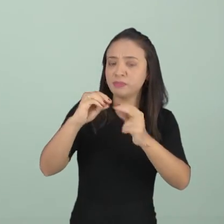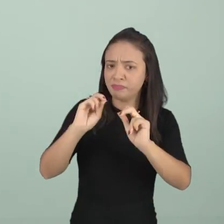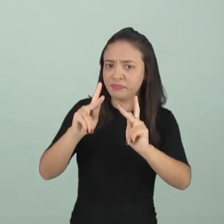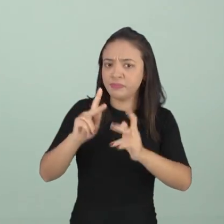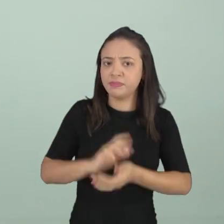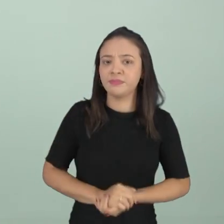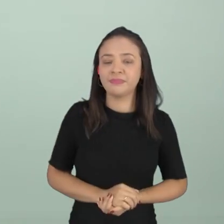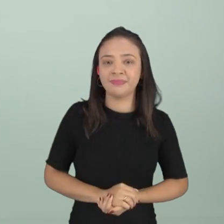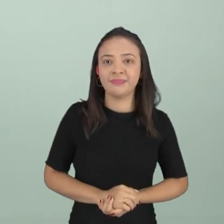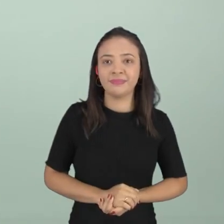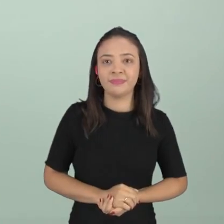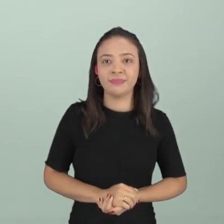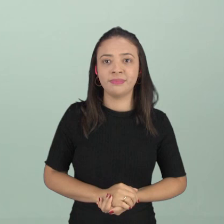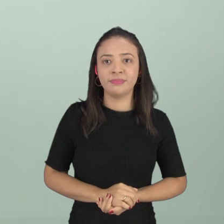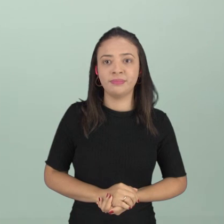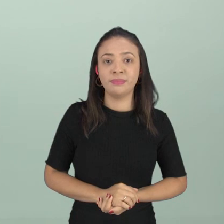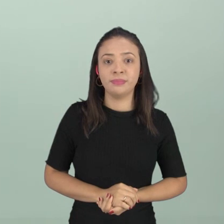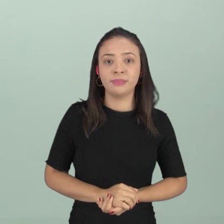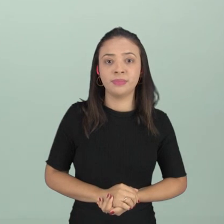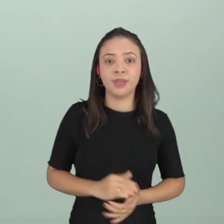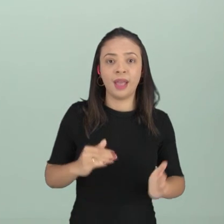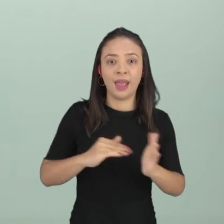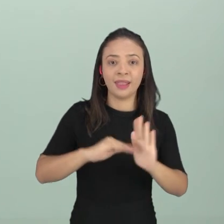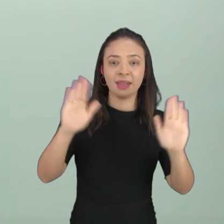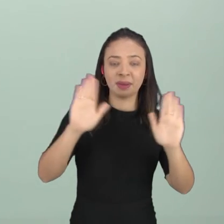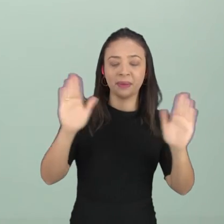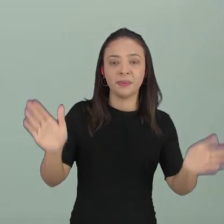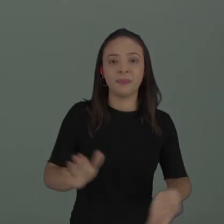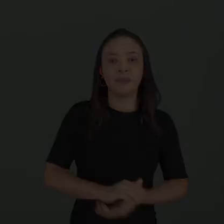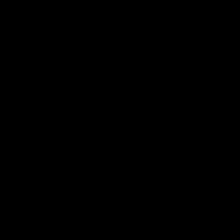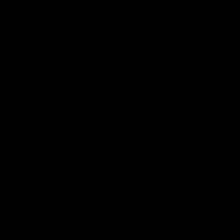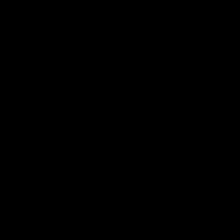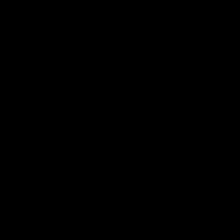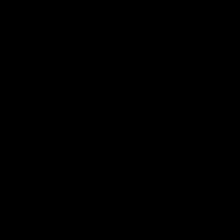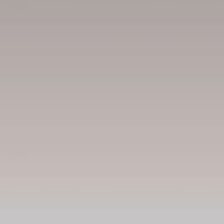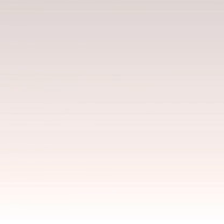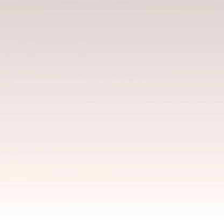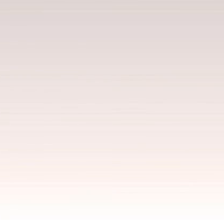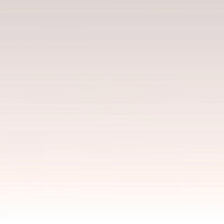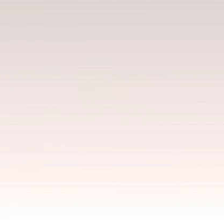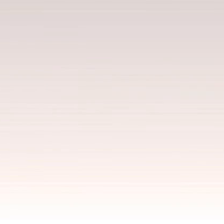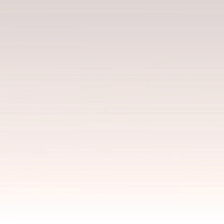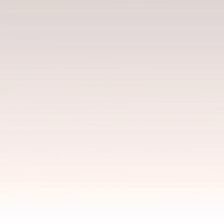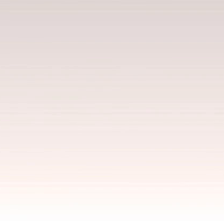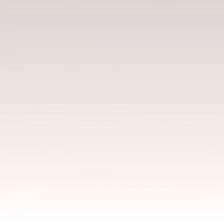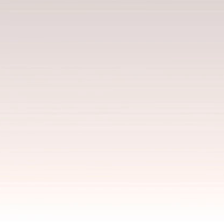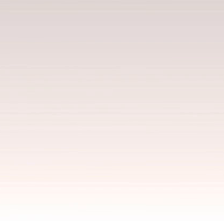bom? No mais, até mais e tchau, tchau!